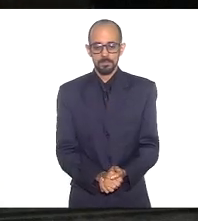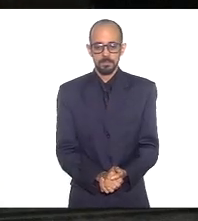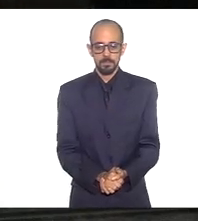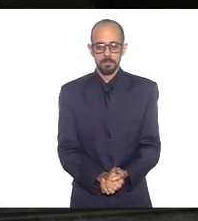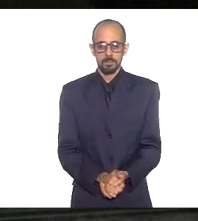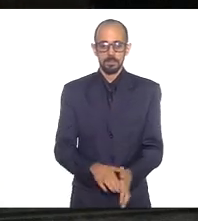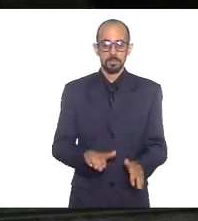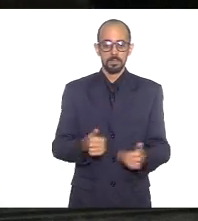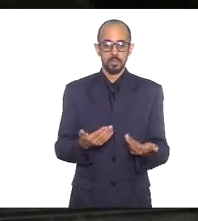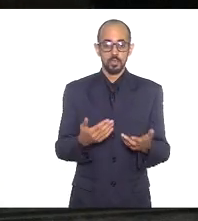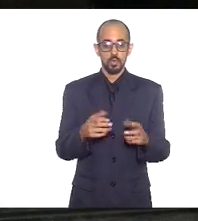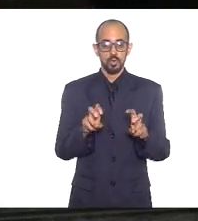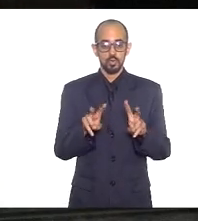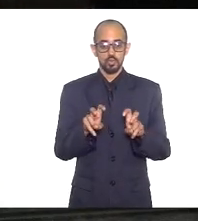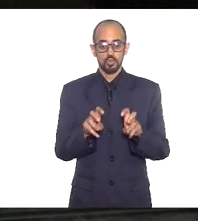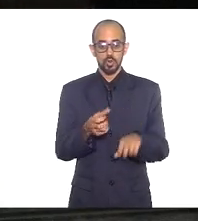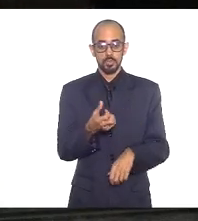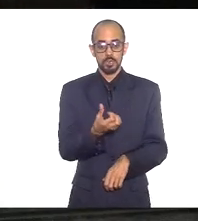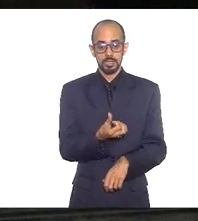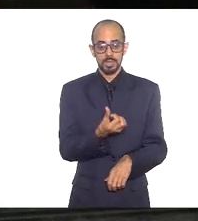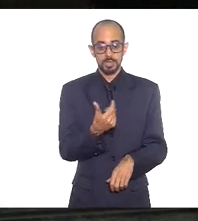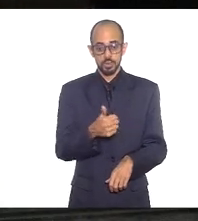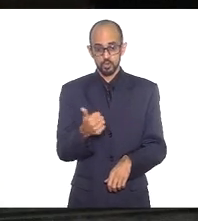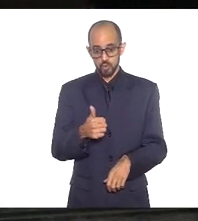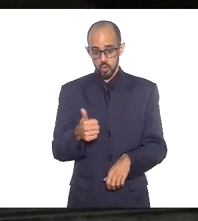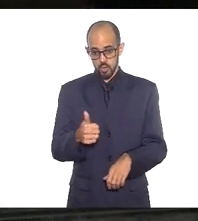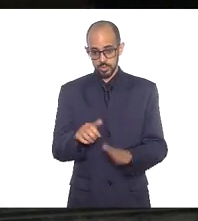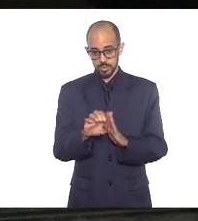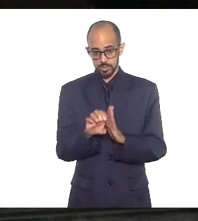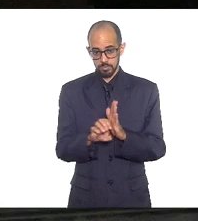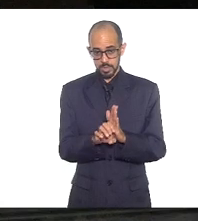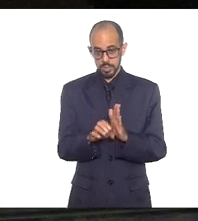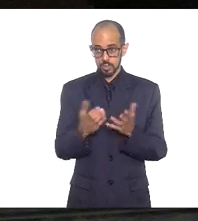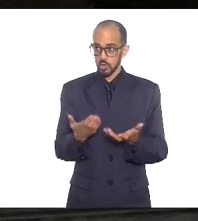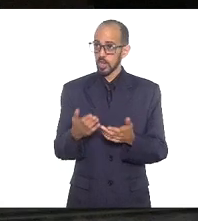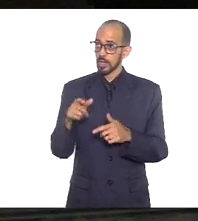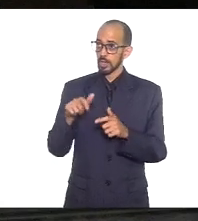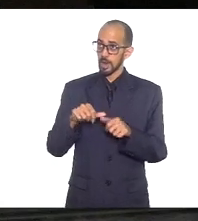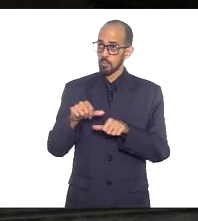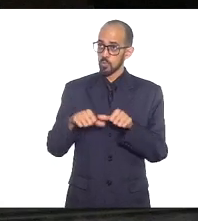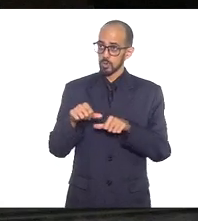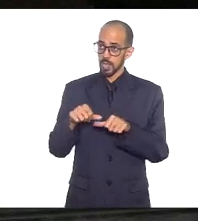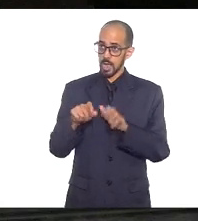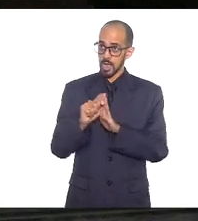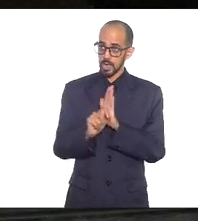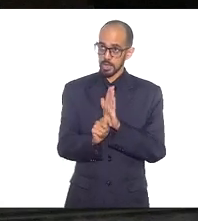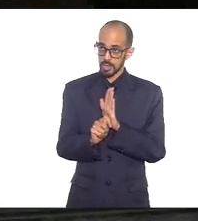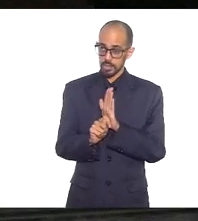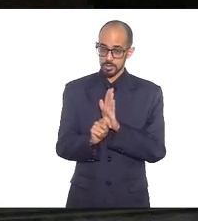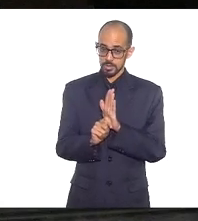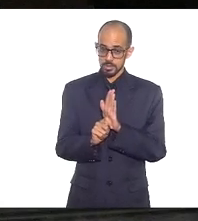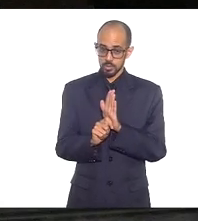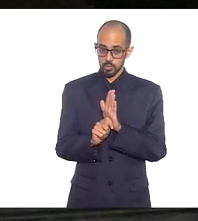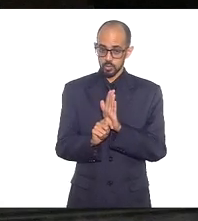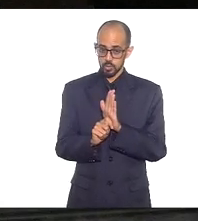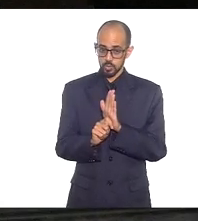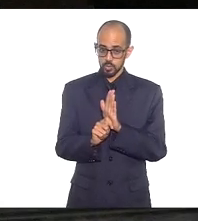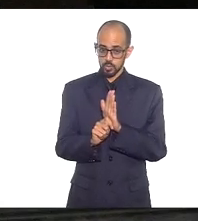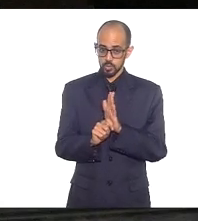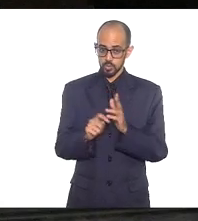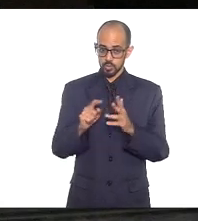à emenda 611, a senhora quer mudar a redação nos três